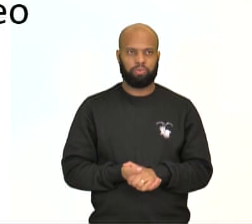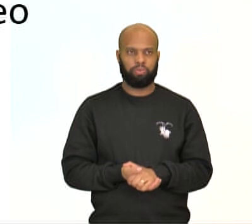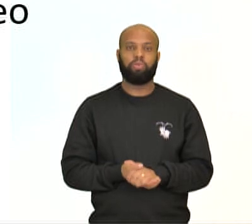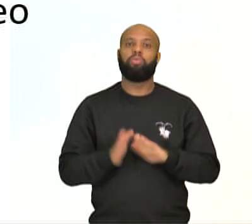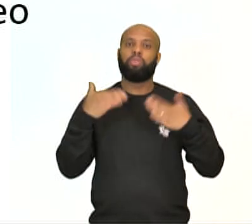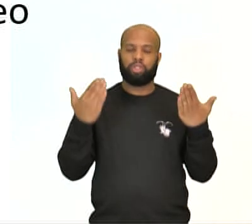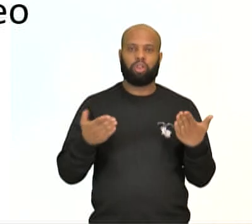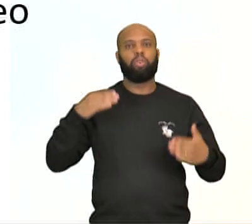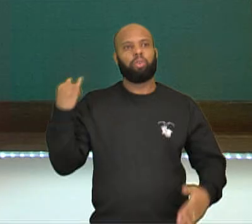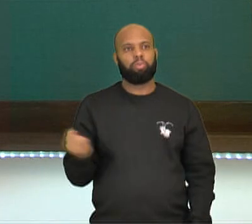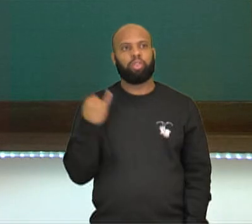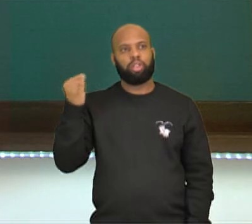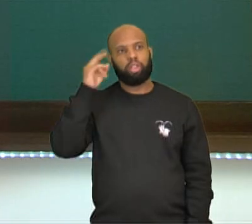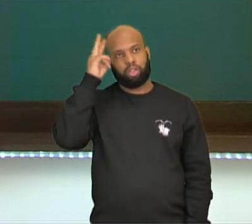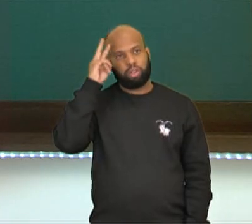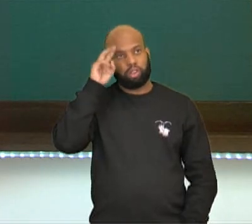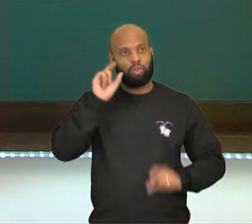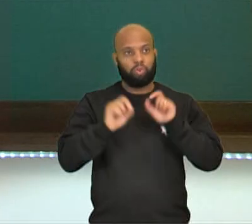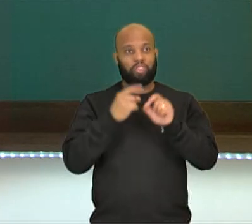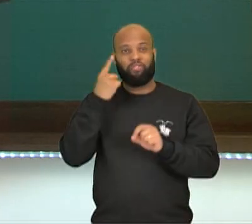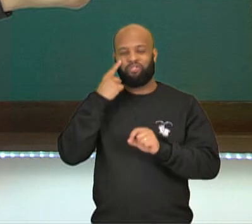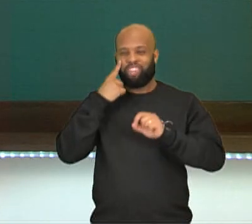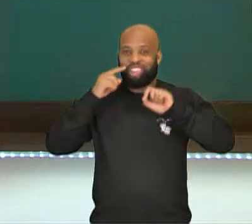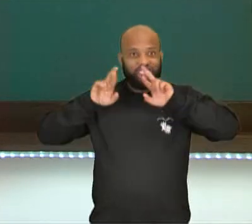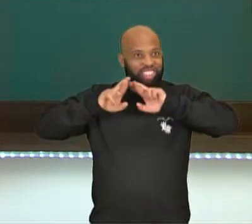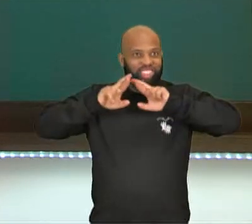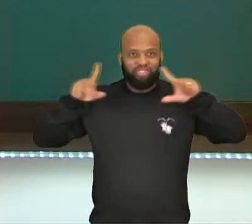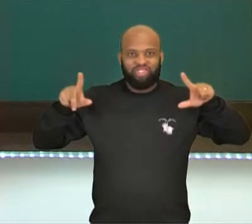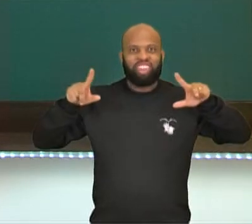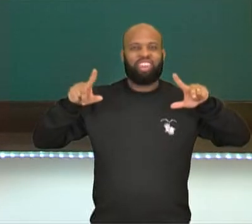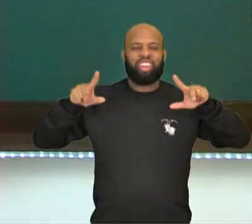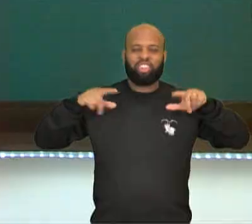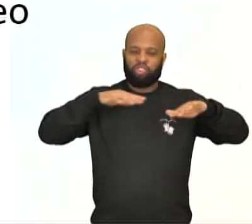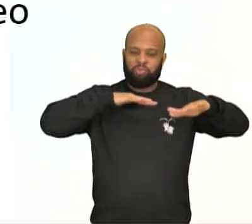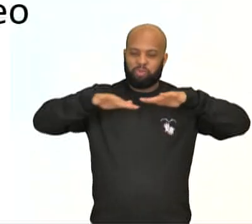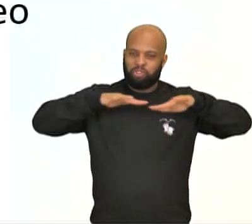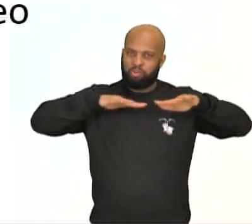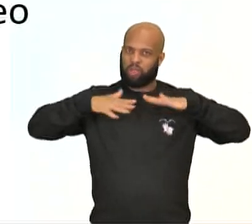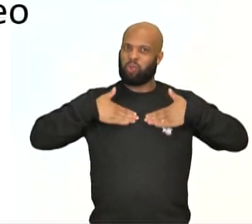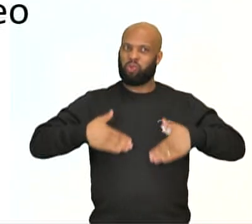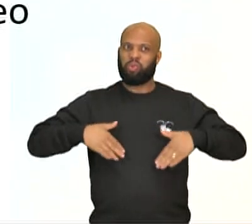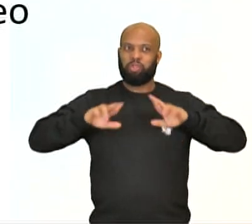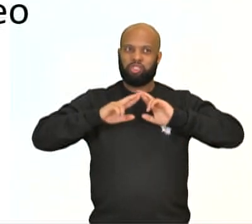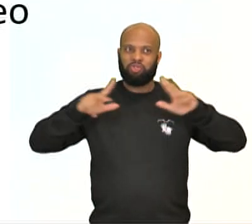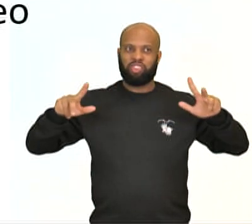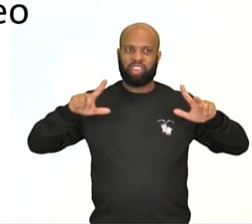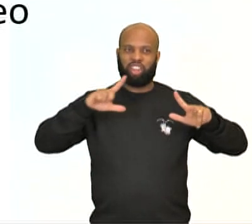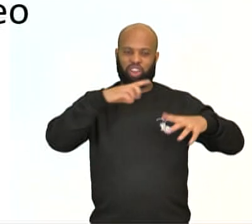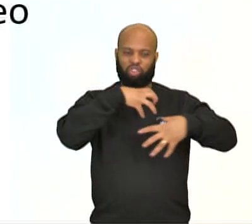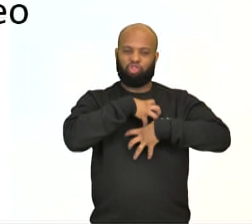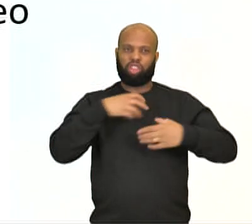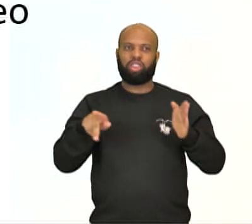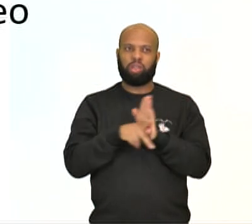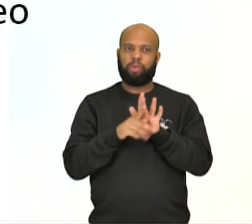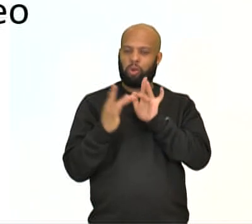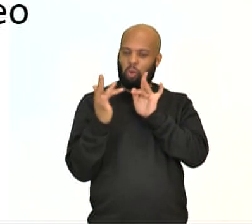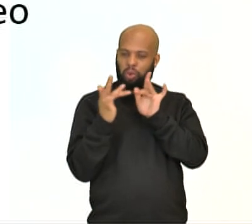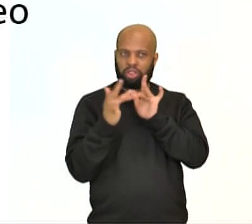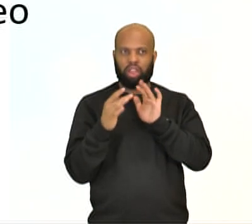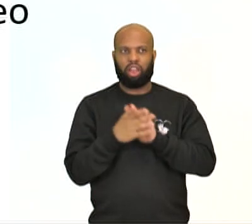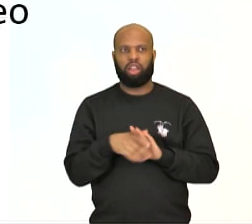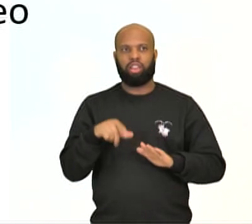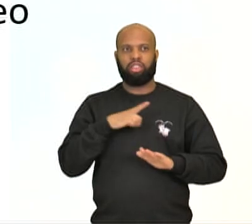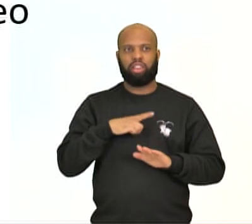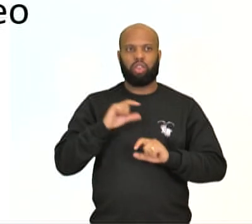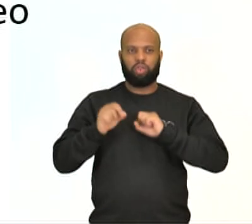Lembrando que olha como são distintos os movimentos. Aqui o toque, ali não, movimentos